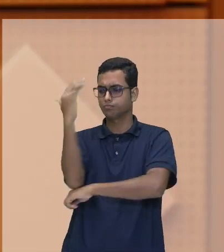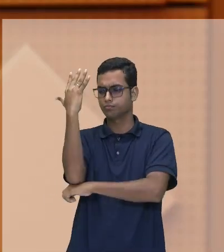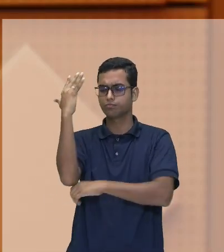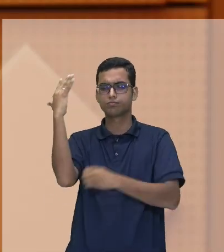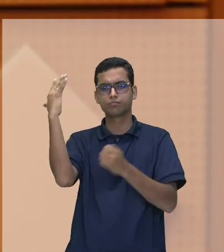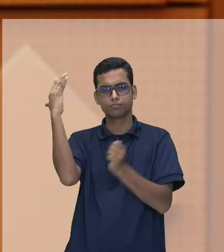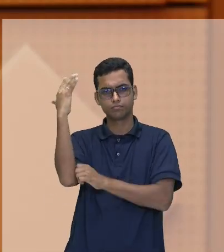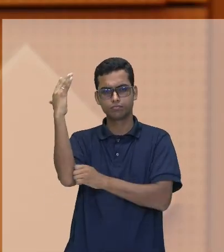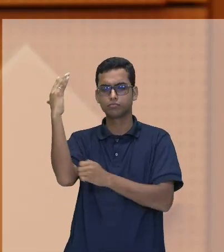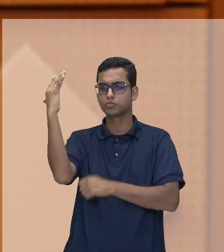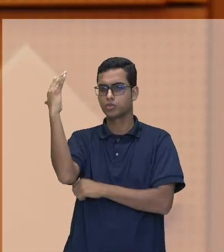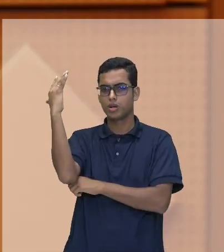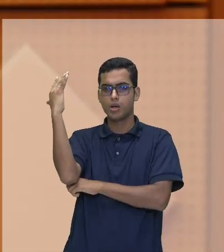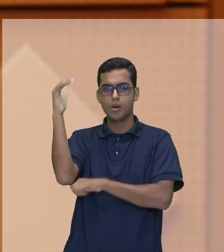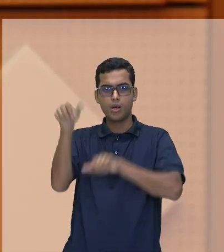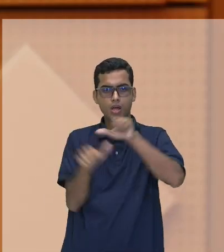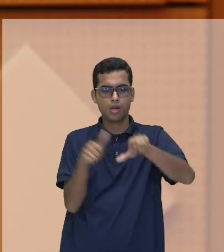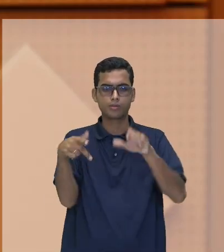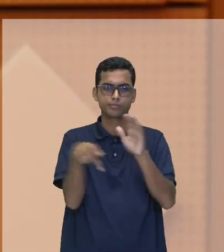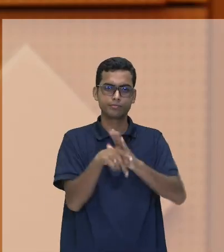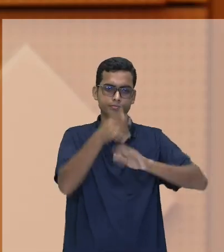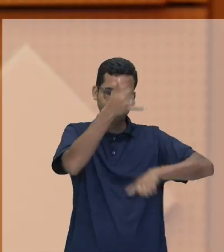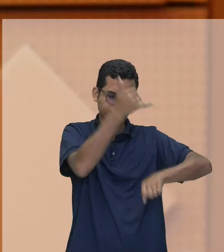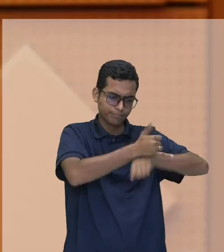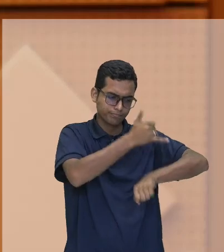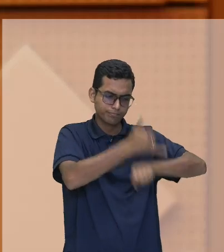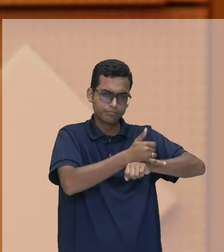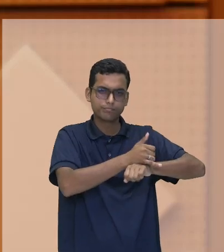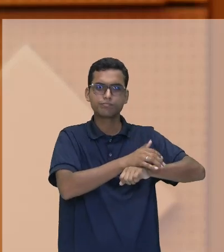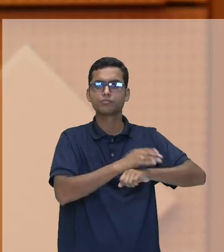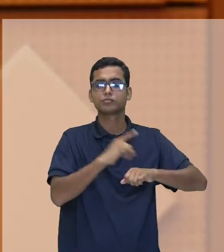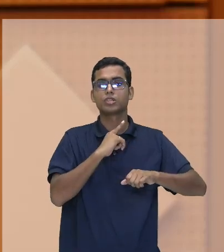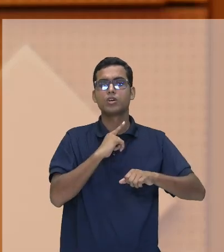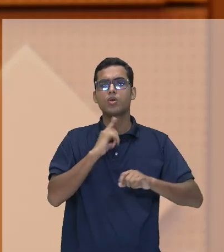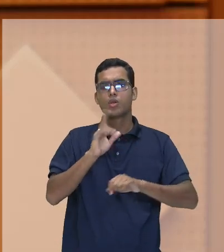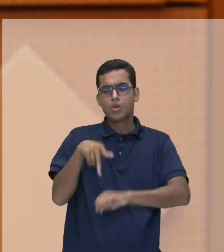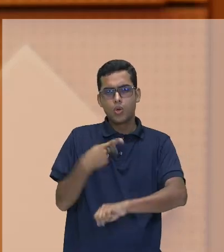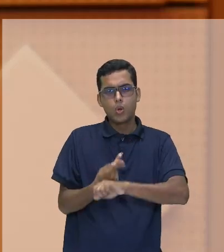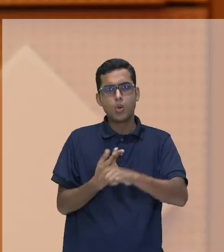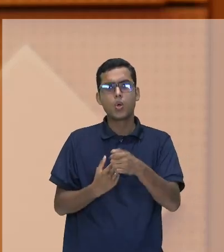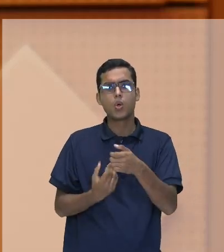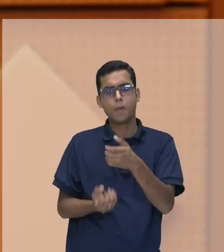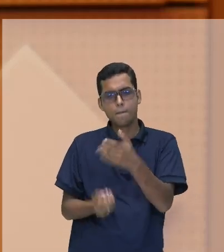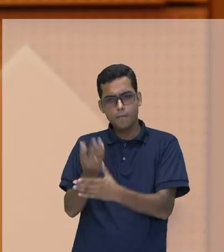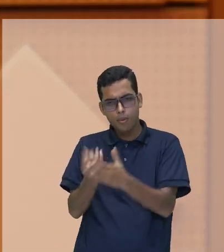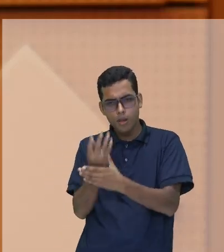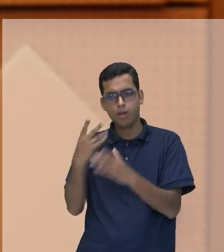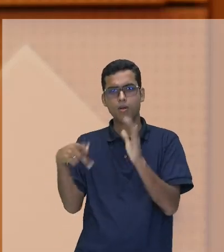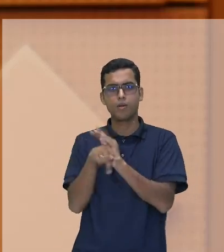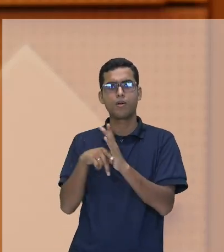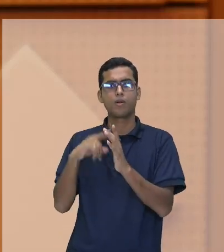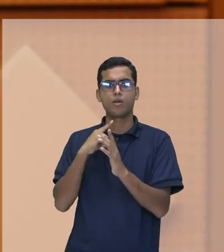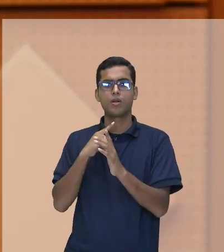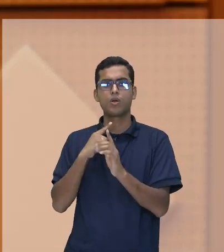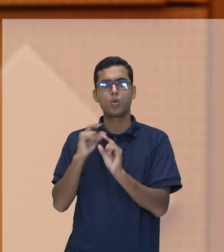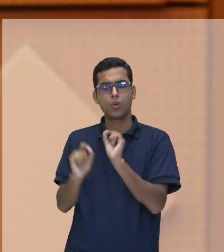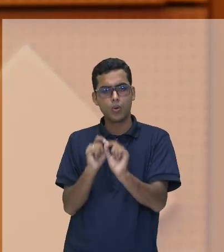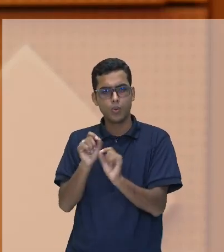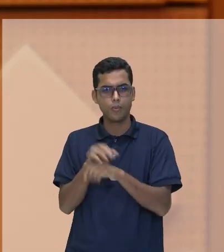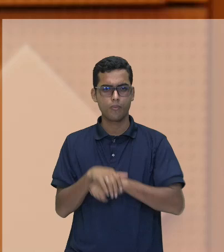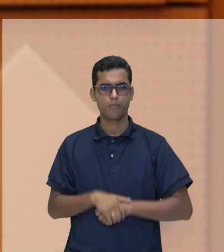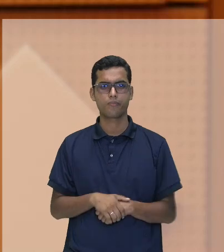novo sistema político, econômico e social, que é o capitalismo. Então, vamos entender o que estava acontecendo